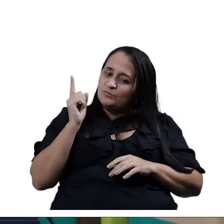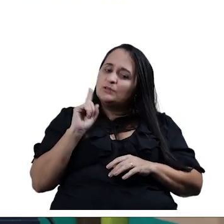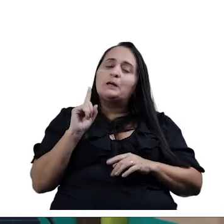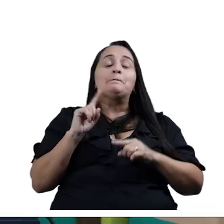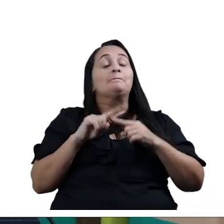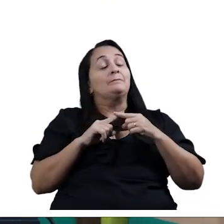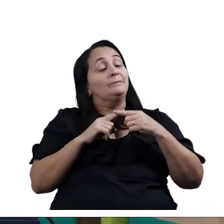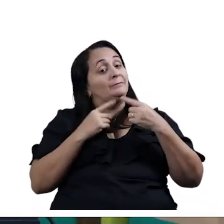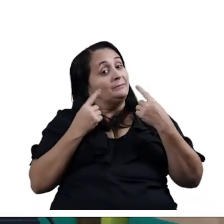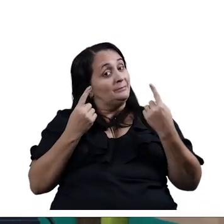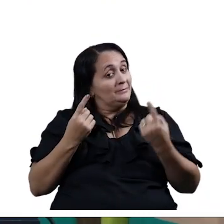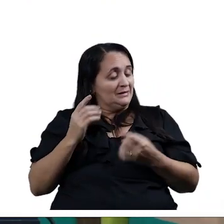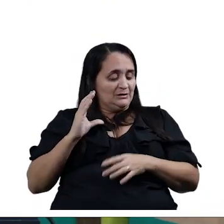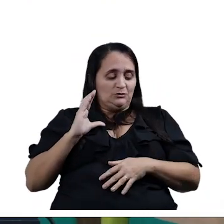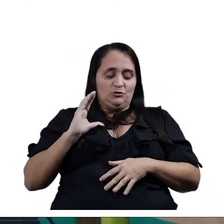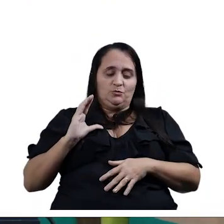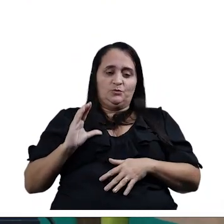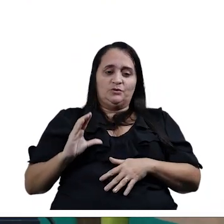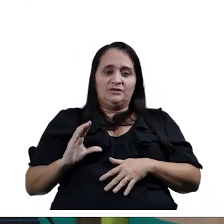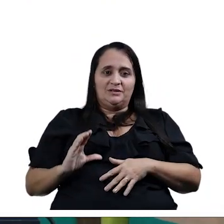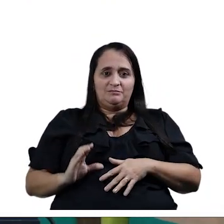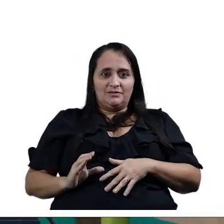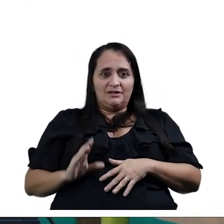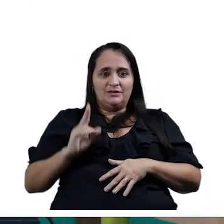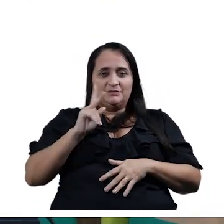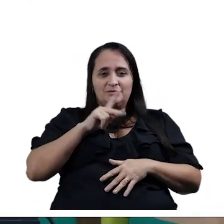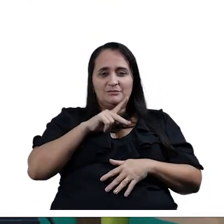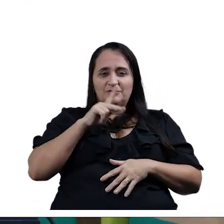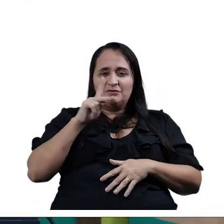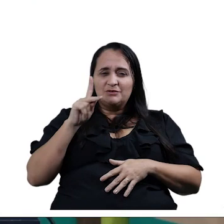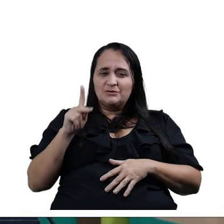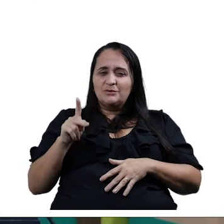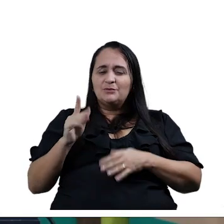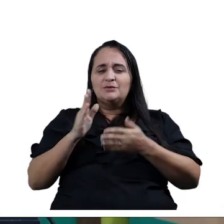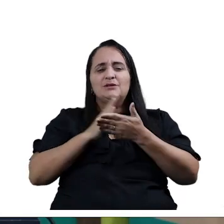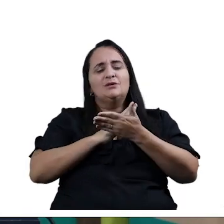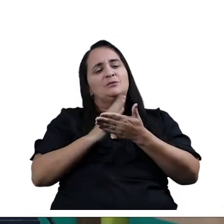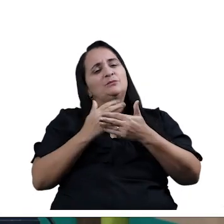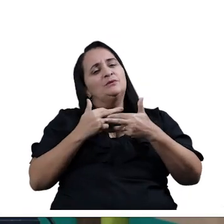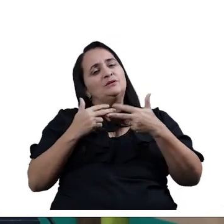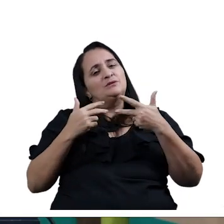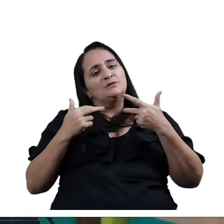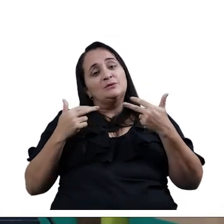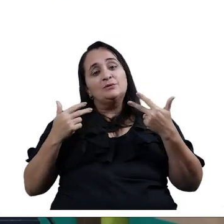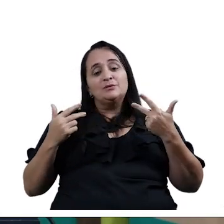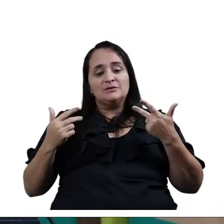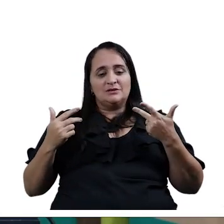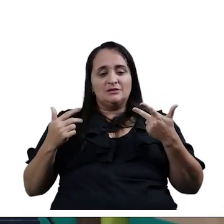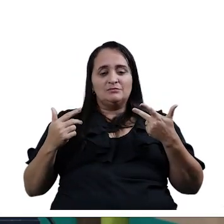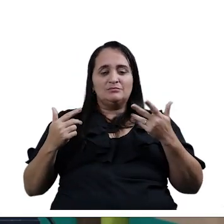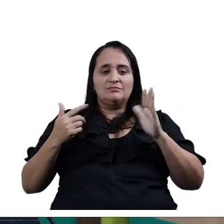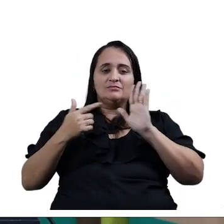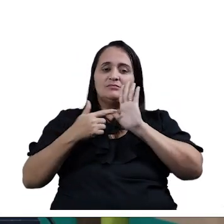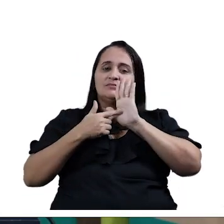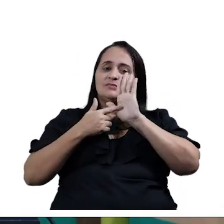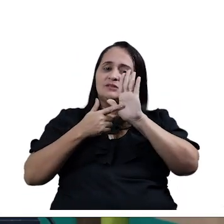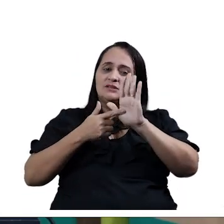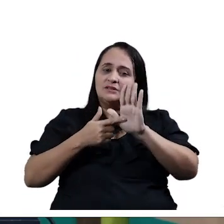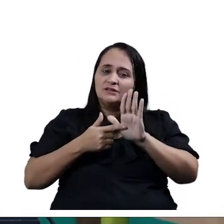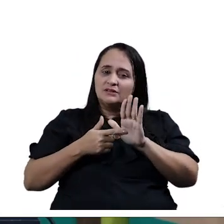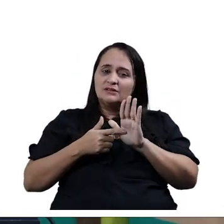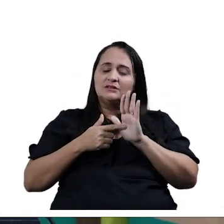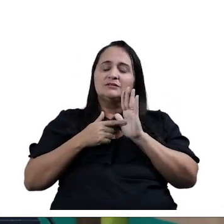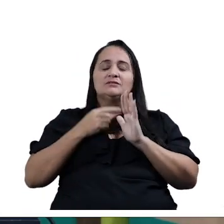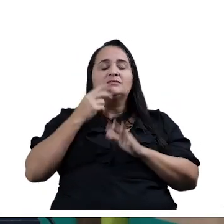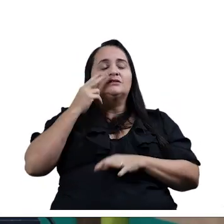mostrar, através do comportamento da Pro, algumas coisas que vão sendo descritas